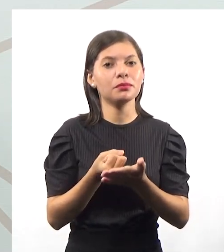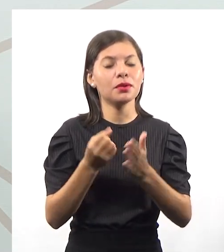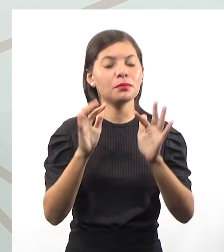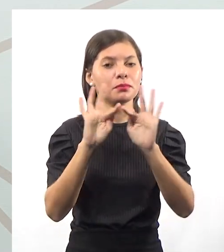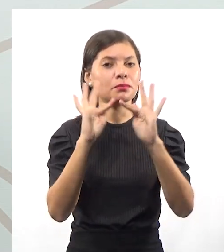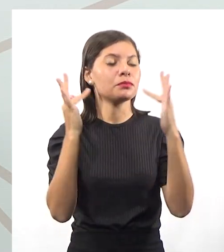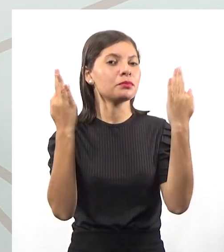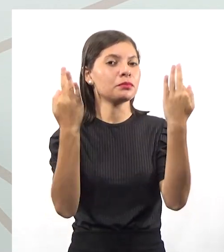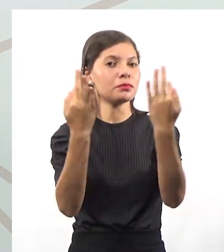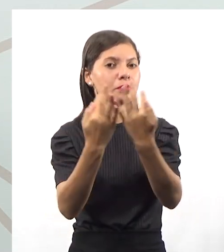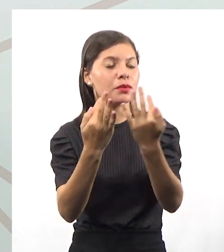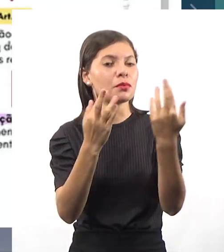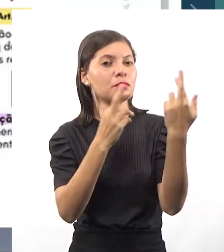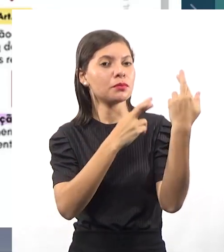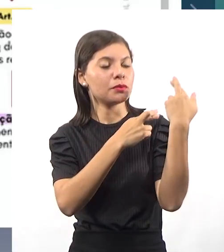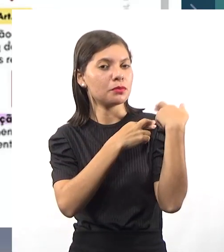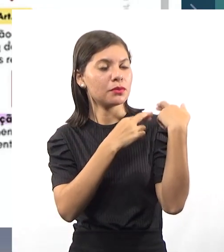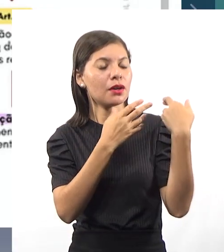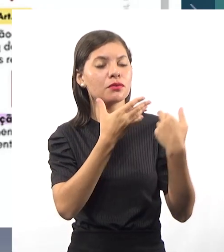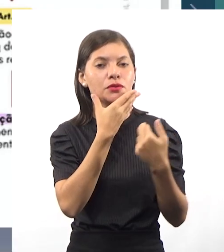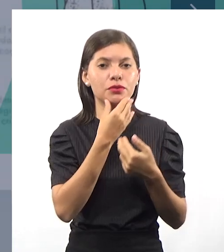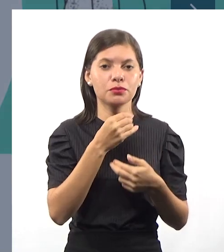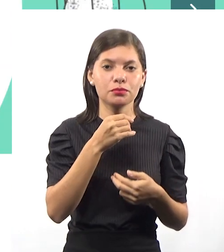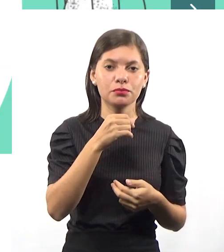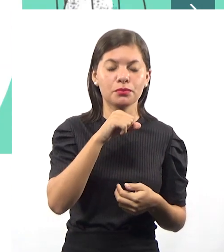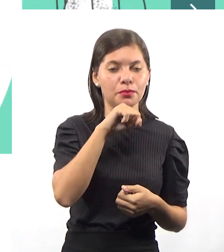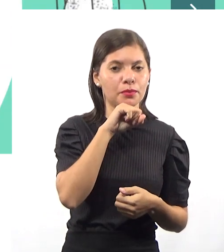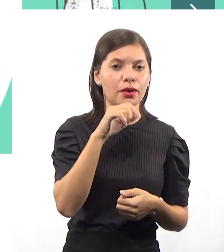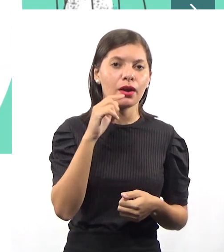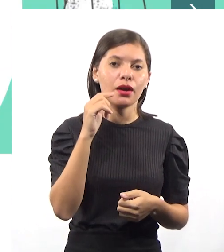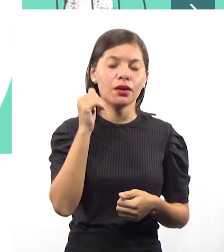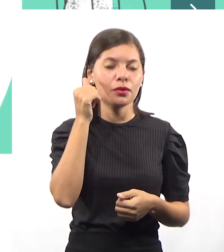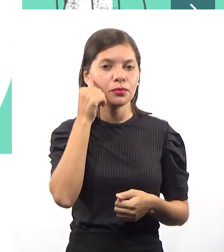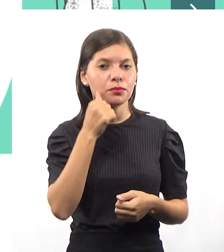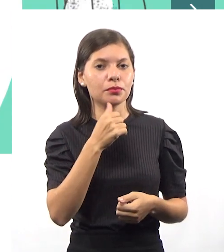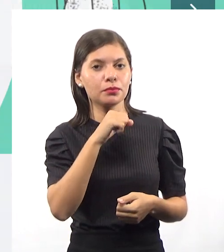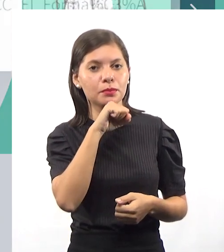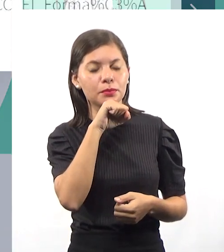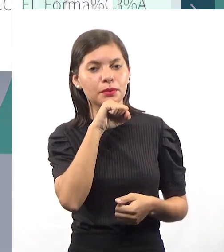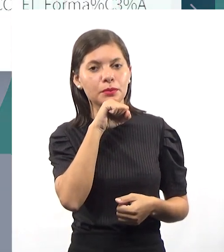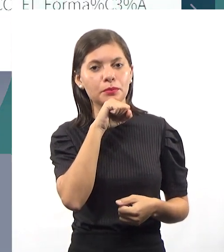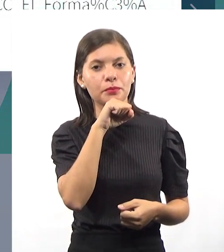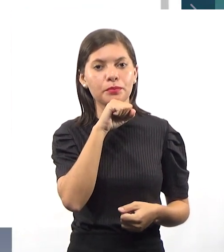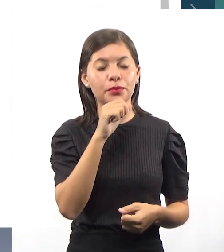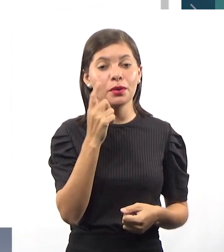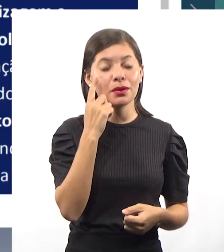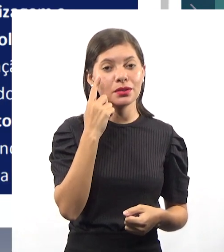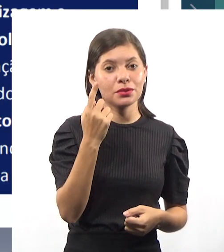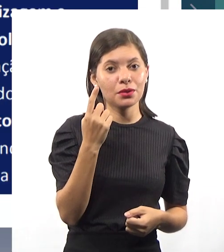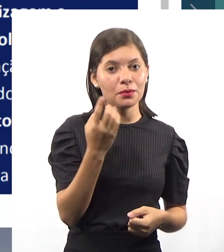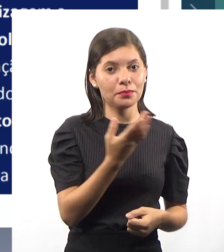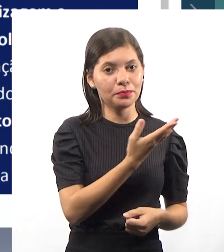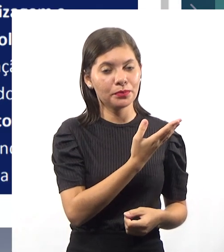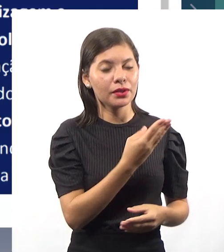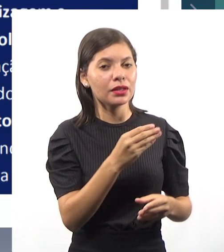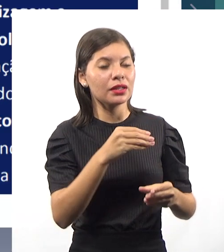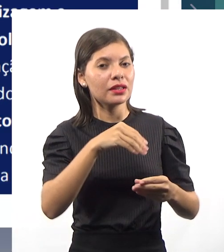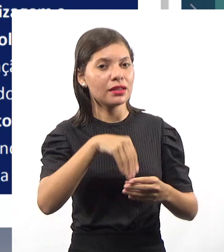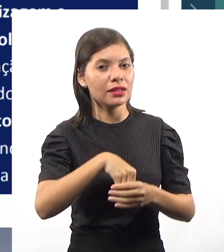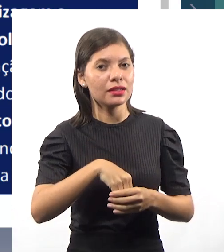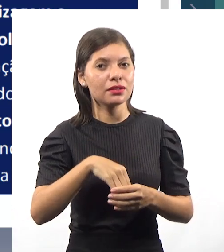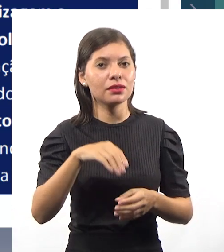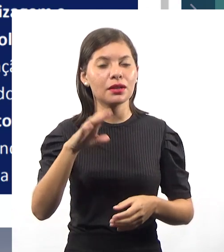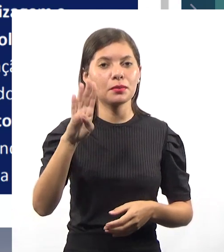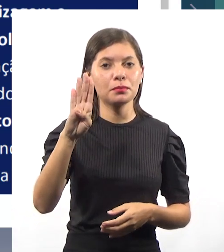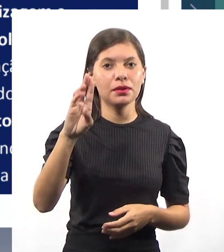pelos responsáveis, certo? Então, vamos acompanhar aqui outros desdobramentos da educação infantil. Então, olha só, dentro